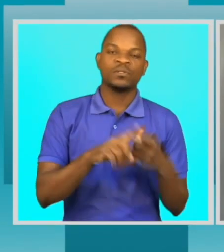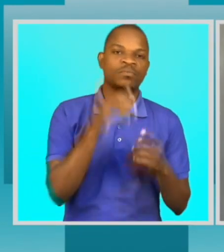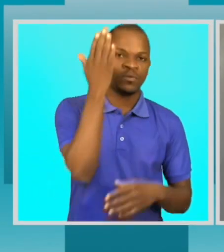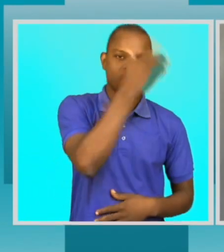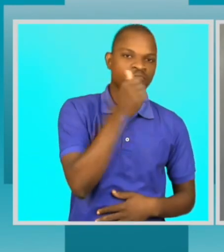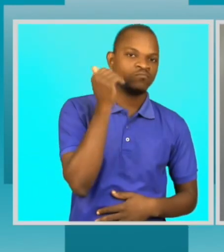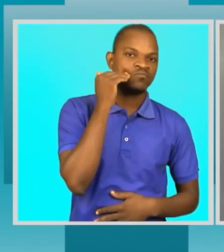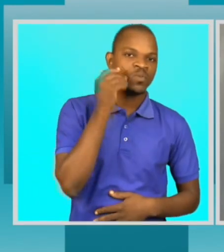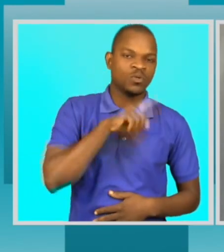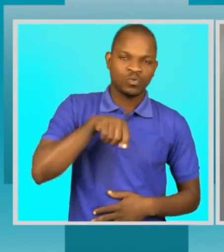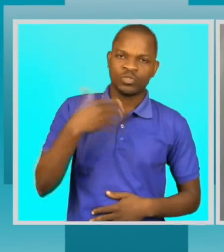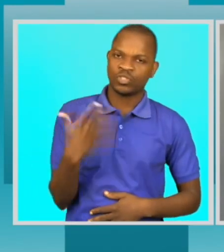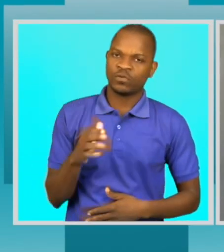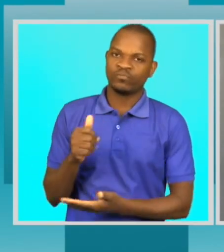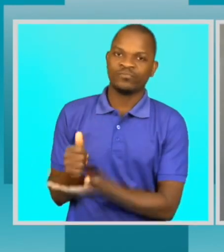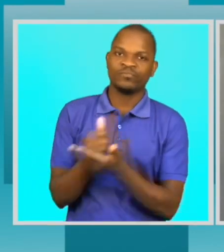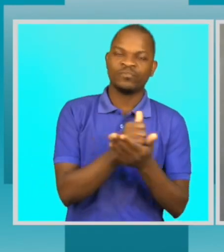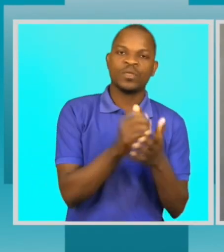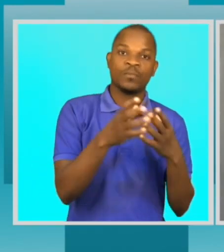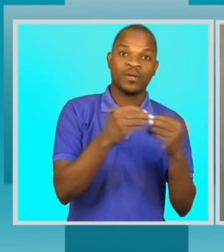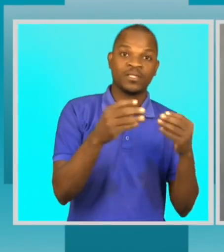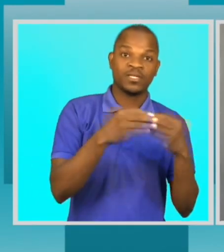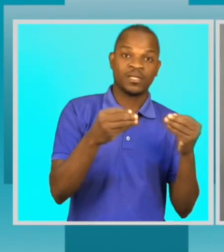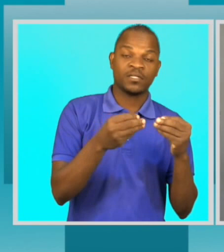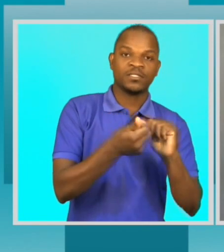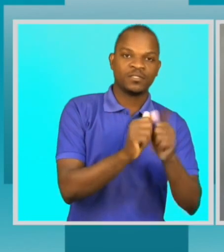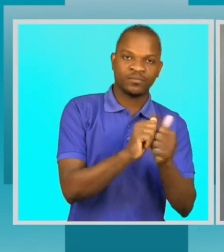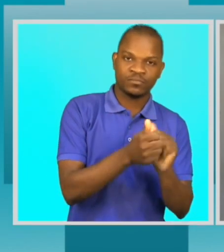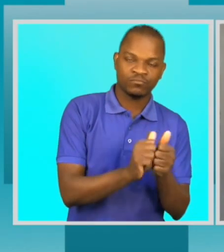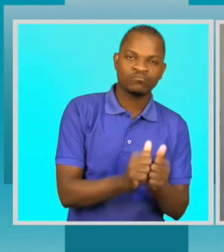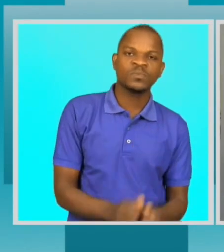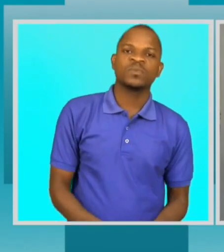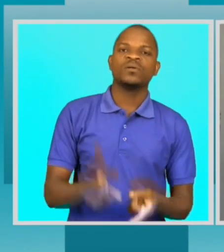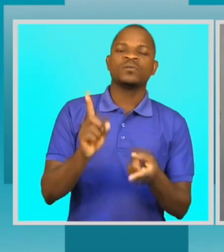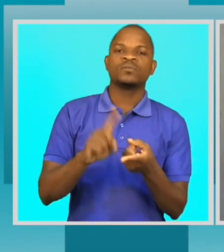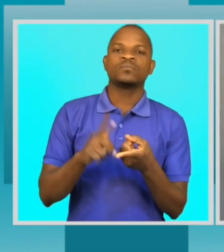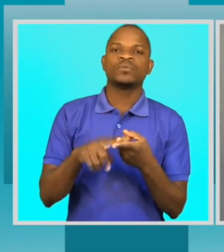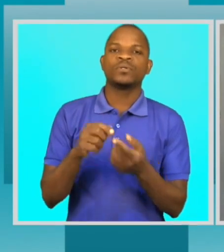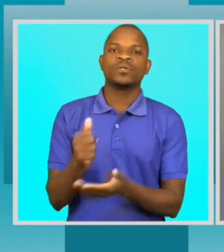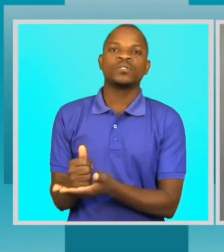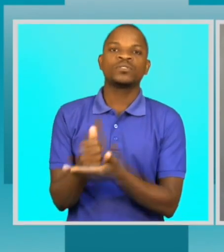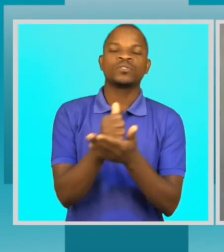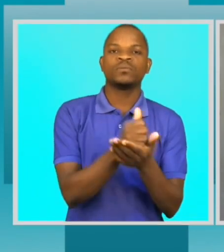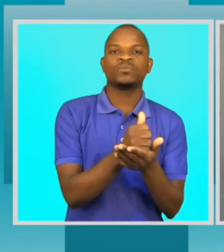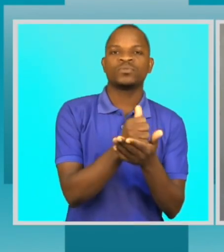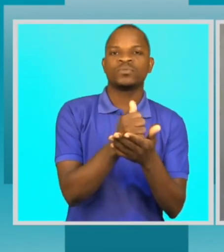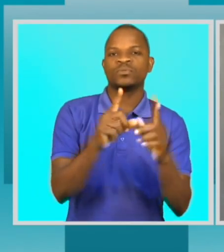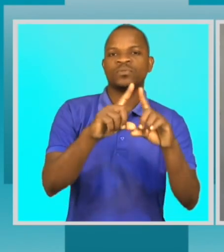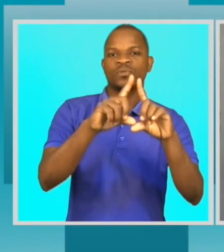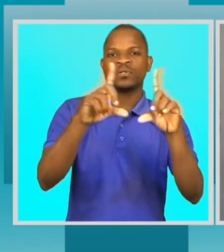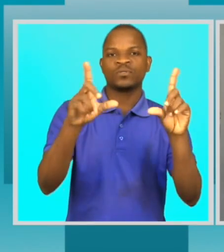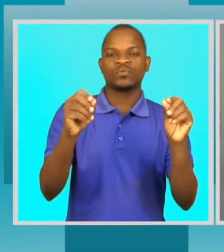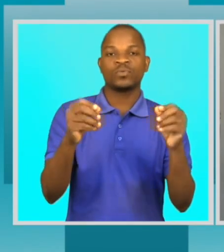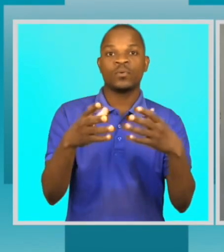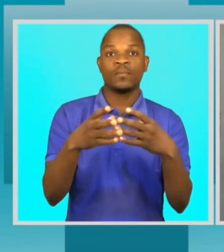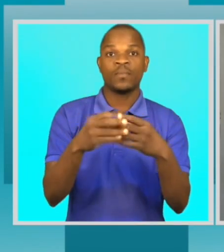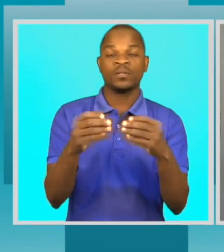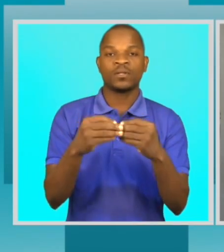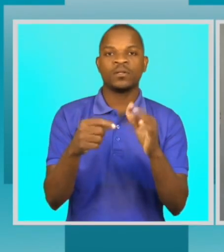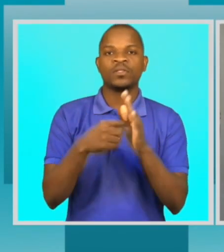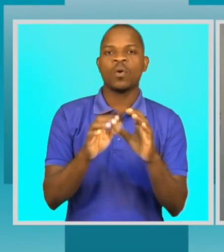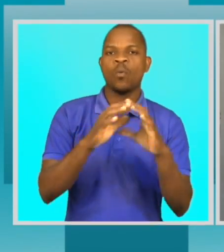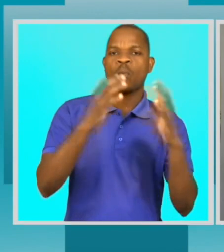apoiado com equipamento, como disse, equipamento desportivo, apoiamos também em questões de materiais,